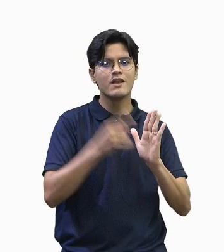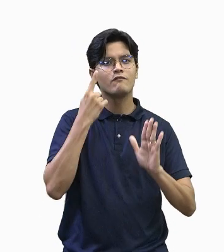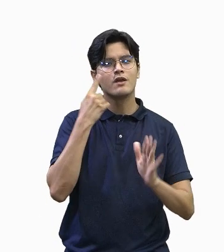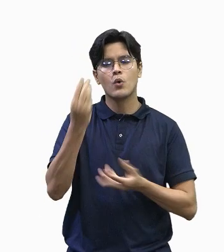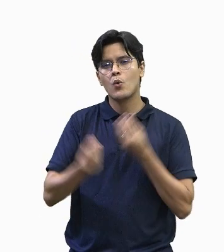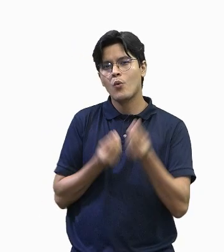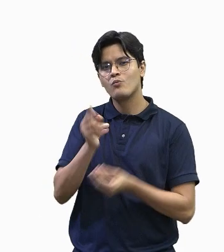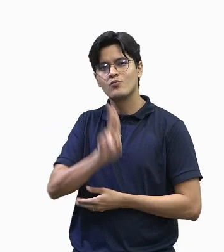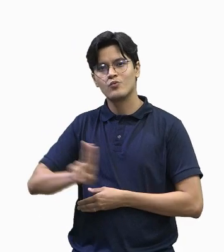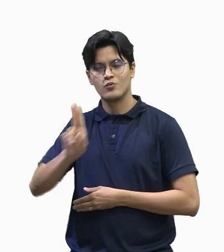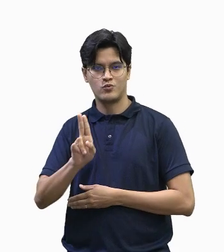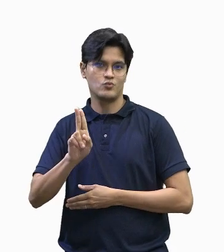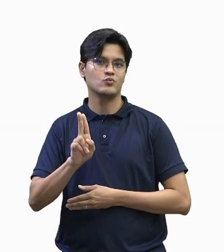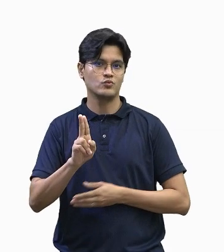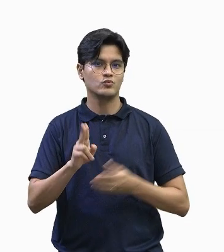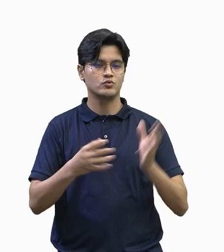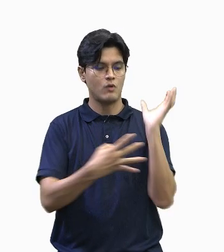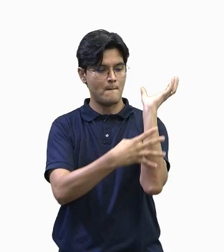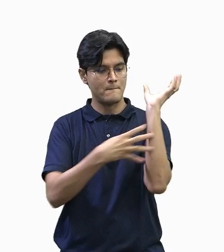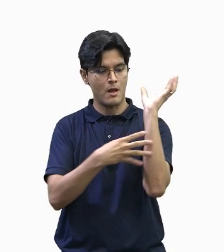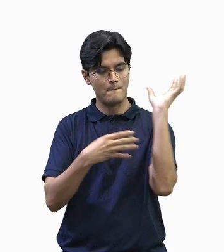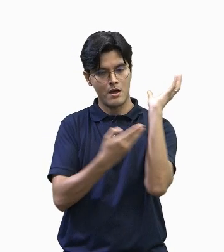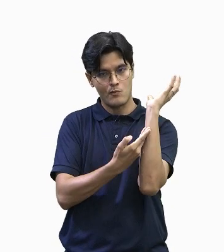borracha e essa civilização que nasceu